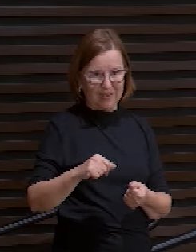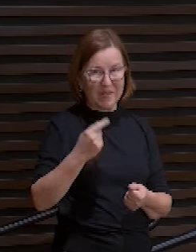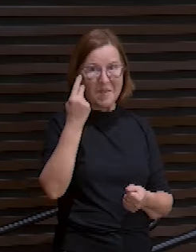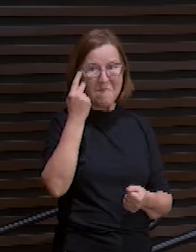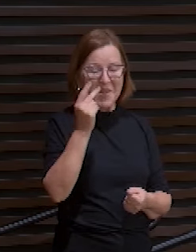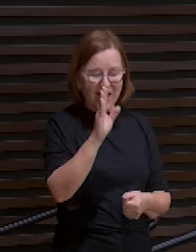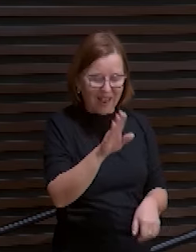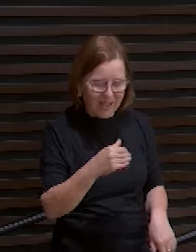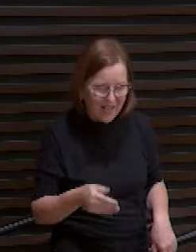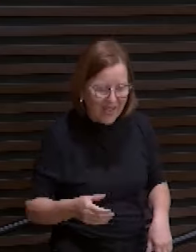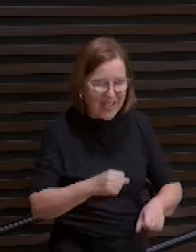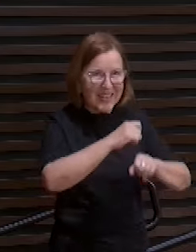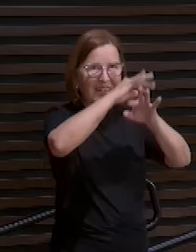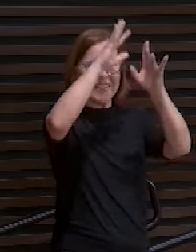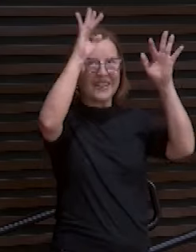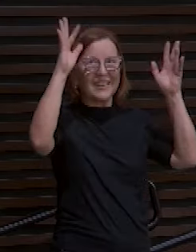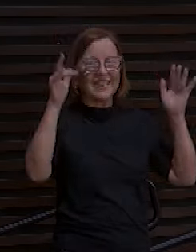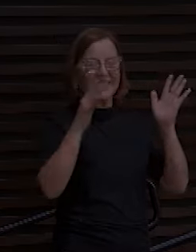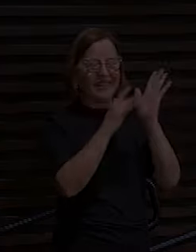Jesus Cristo